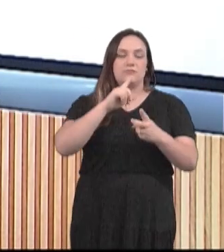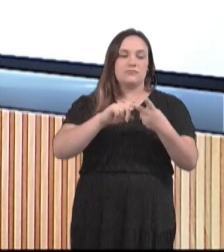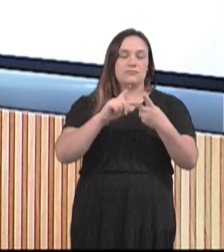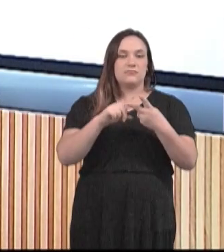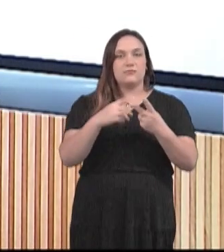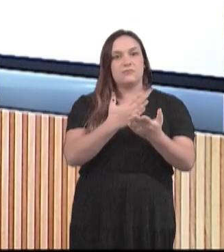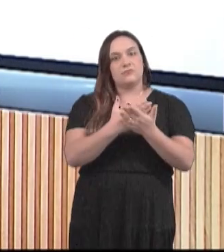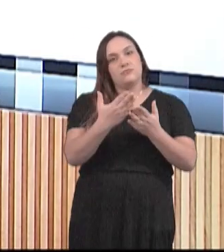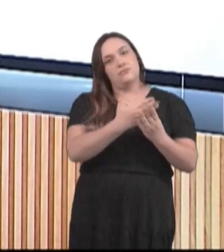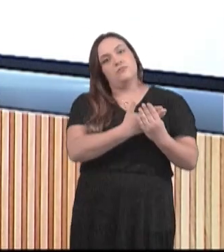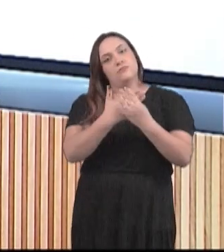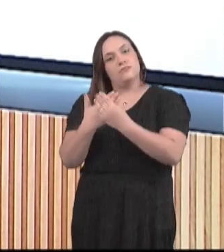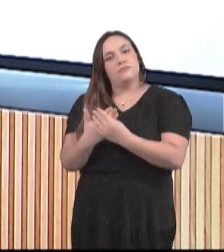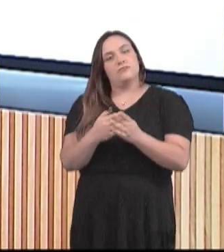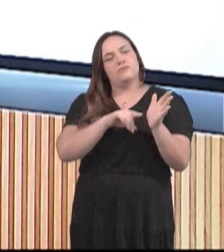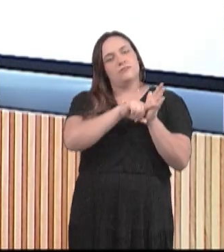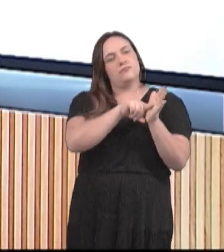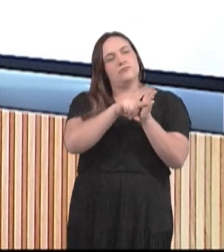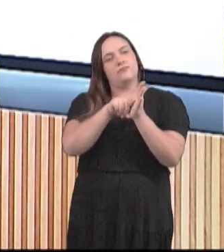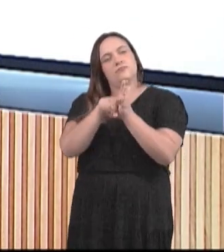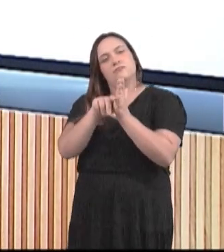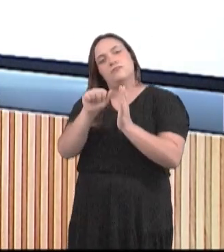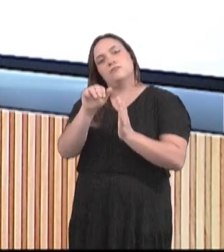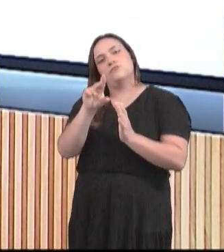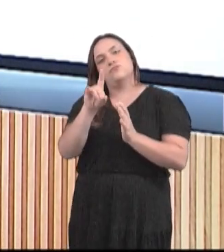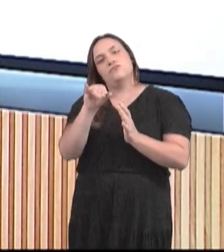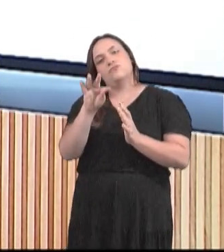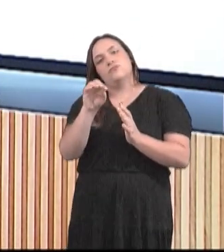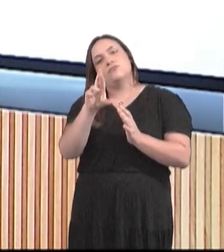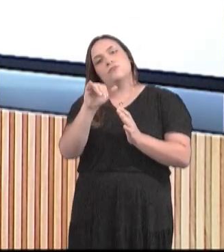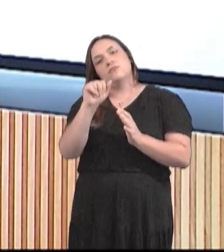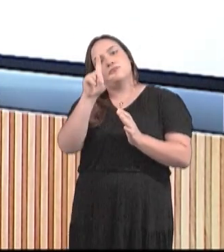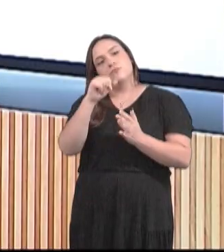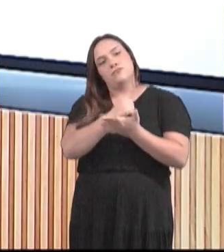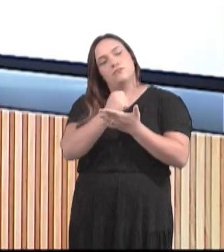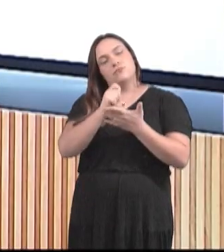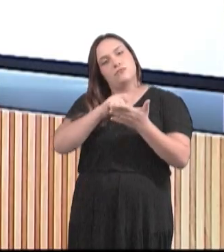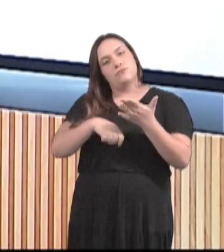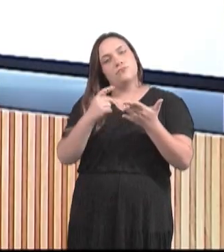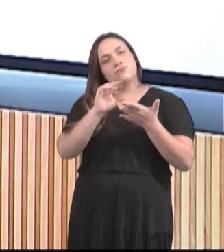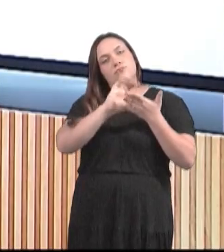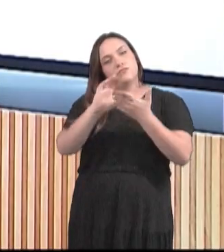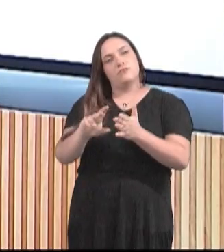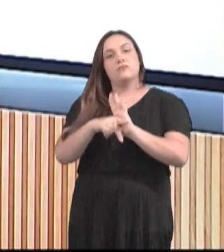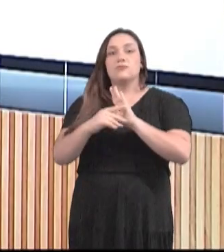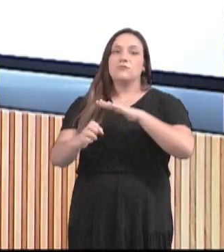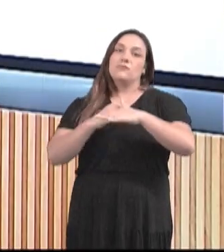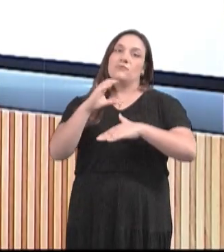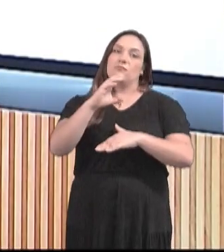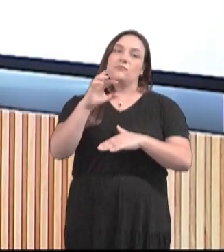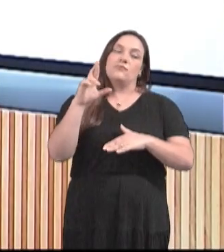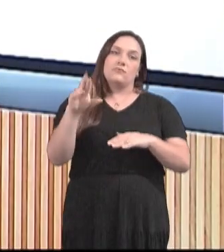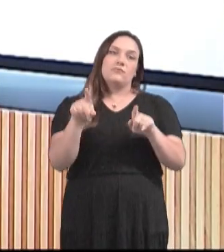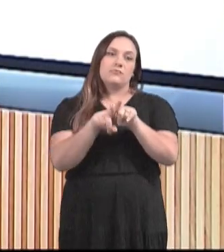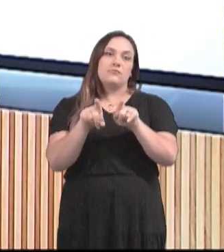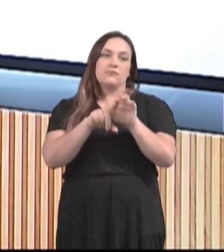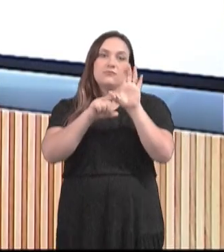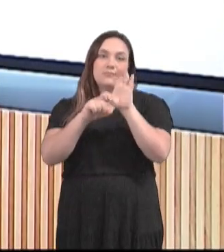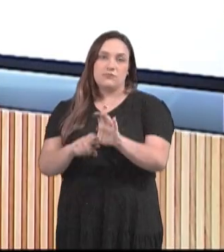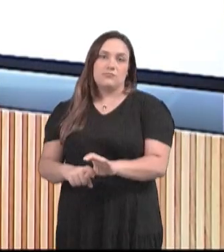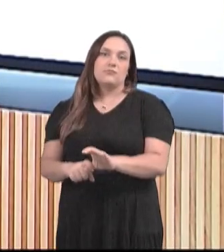Instauração de procedimento para auditar o contrato, os investimentos que foram feitos até o momento pela concessionária, também as dívidas que